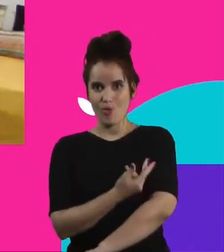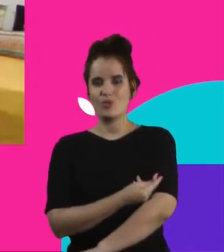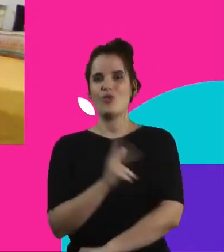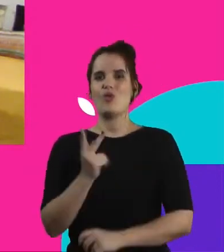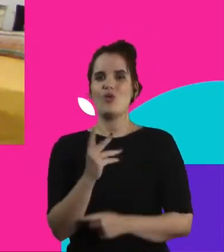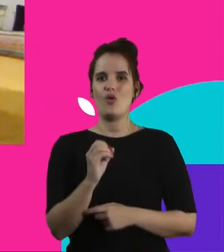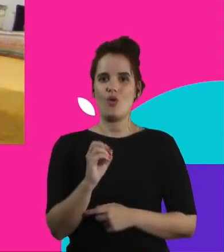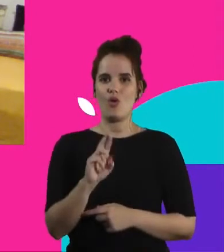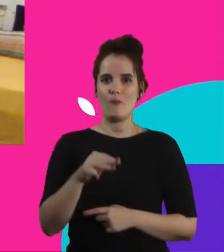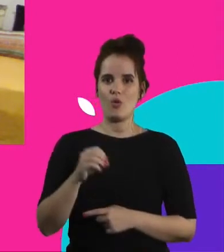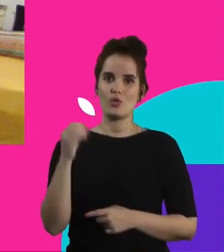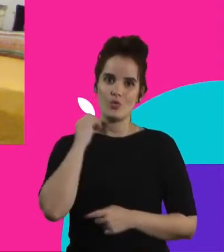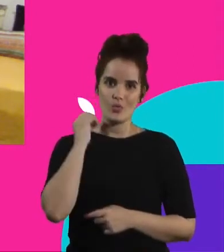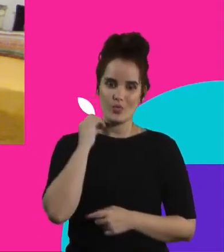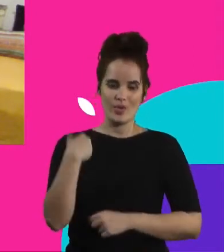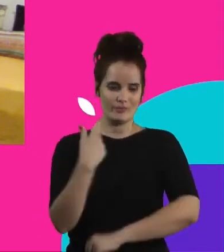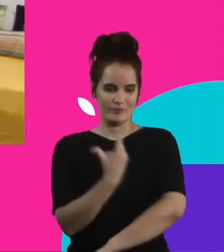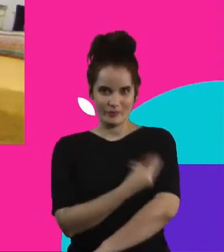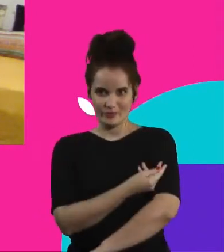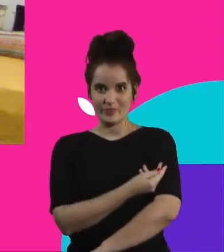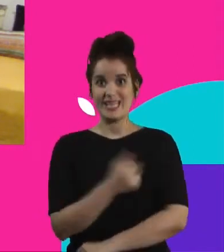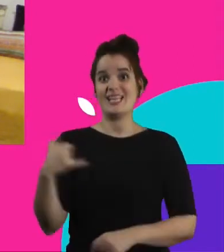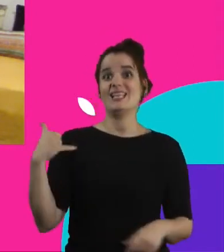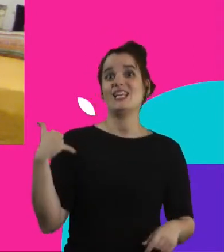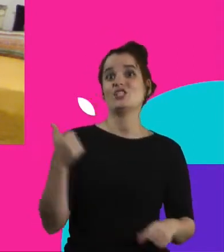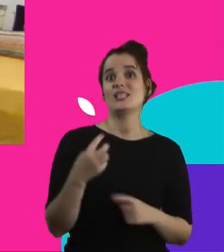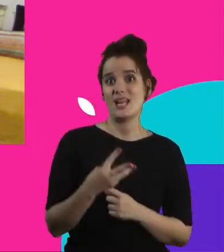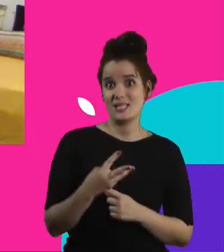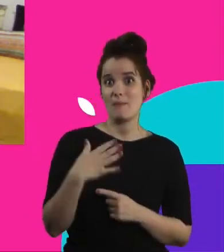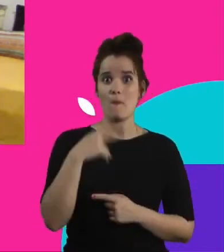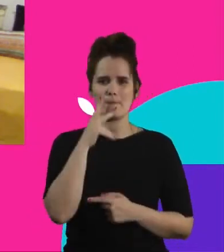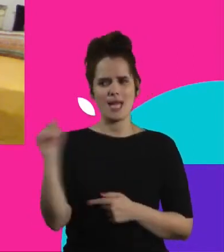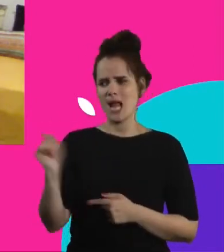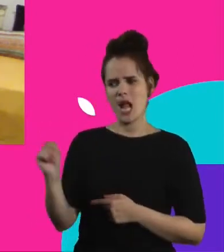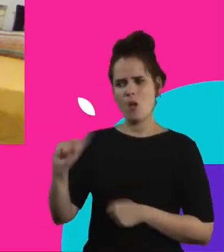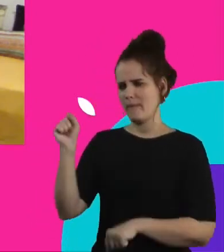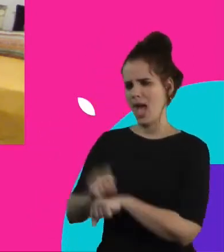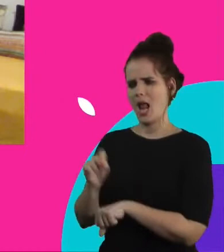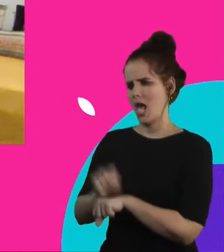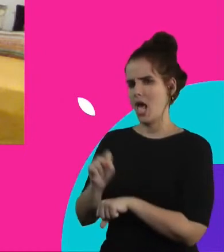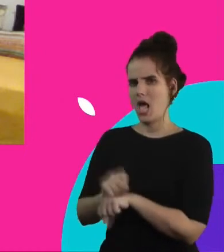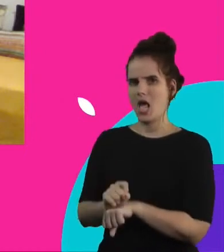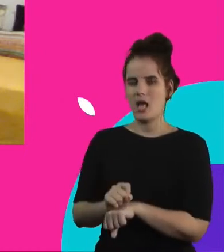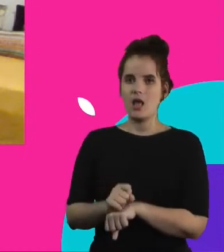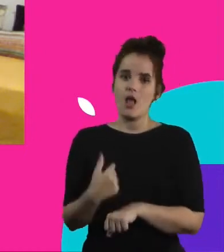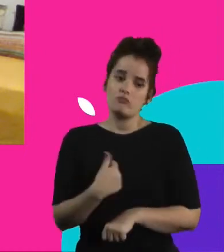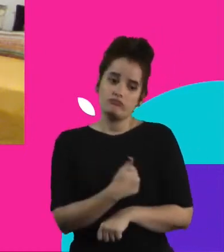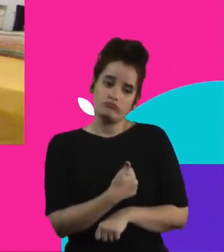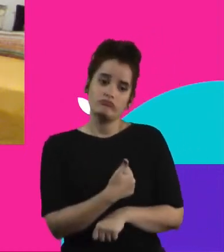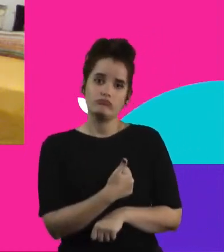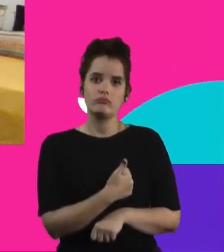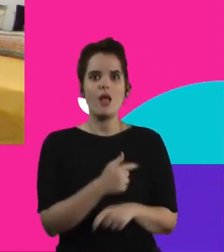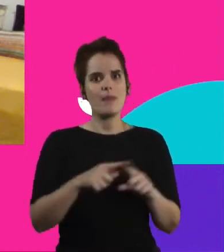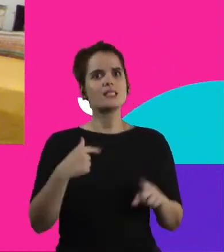parar, né? Ele nunca disse, não quero você assim, nada. Ele disse, esconda, não assuma, né? E por conta disso eu consegui ser tudo